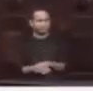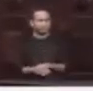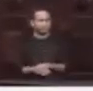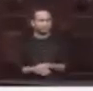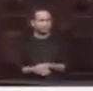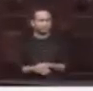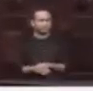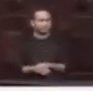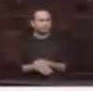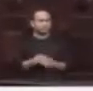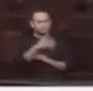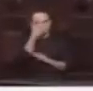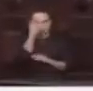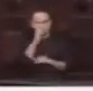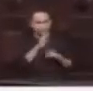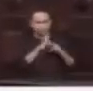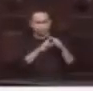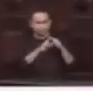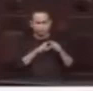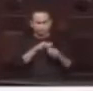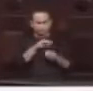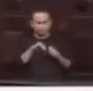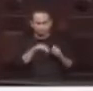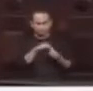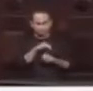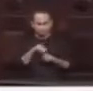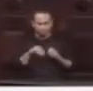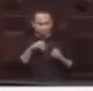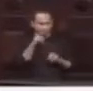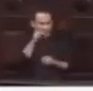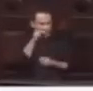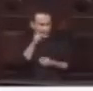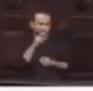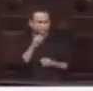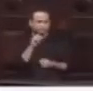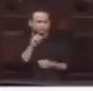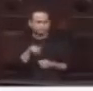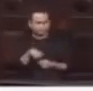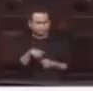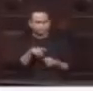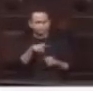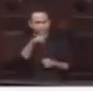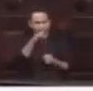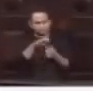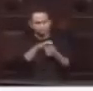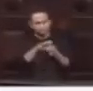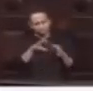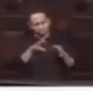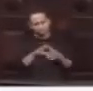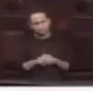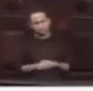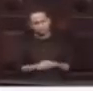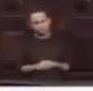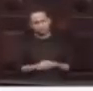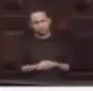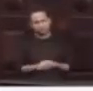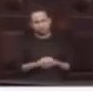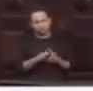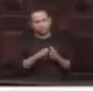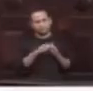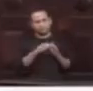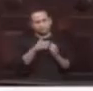propina para partidos, parlamentares, enfim, o que é absolutamente público e notório. Vossa Excelência me pediu